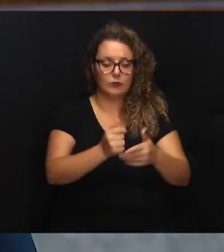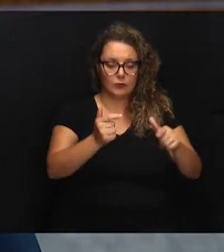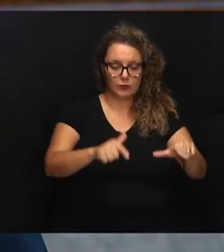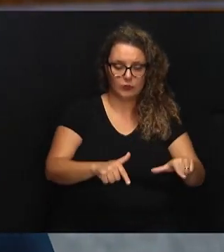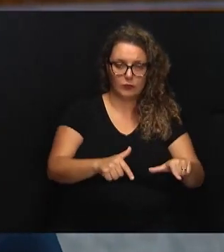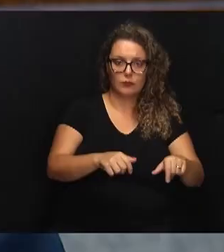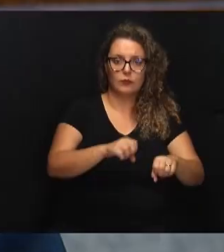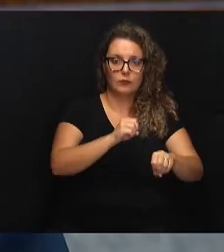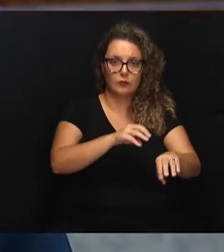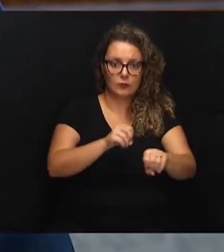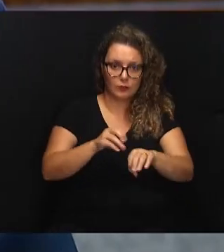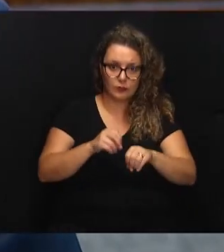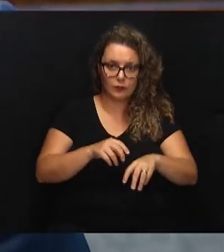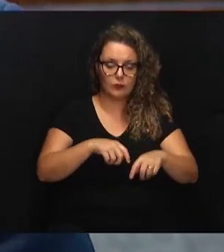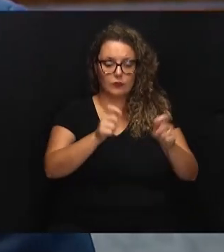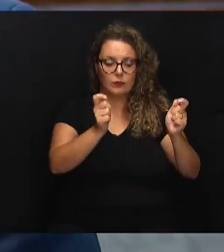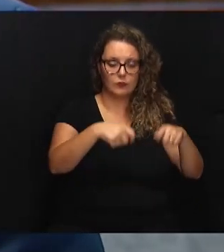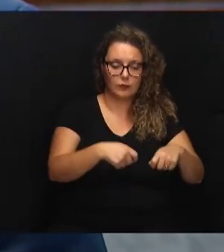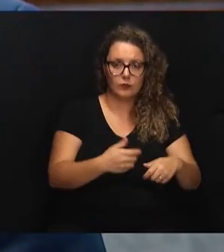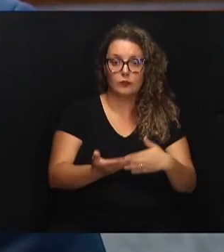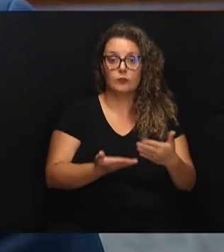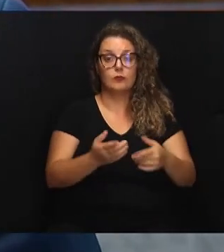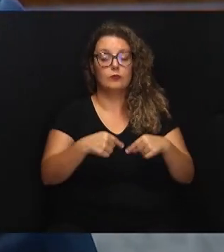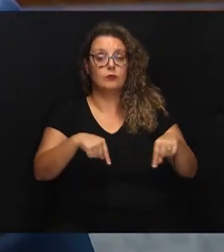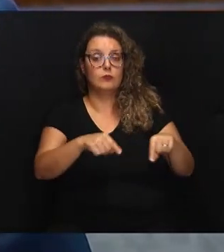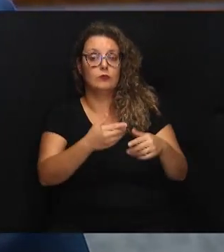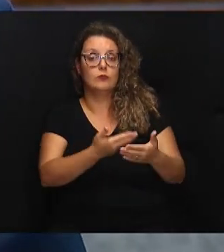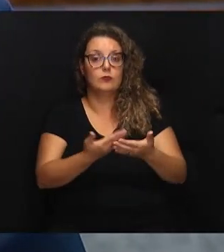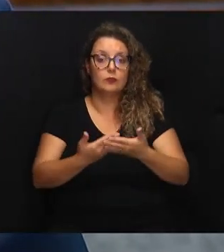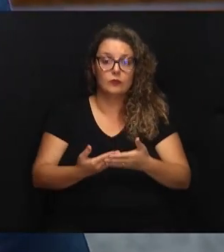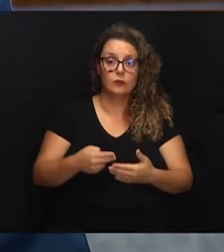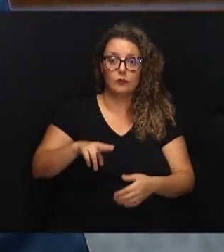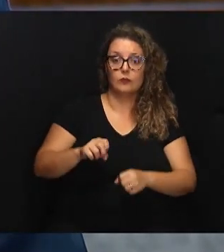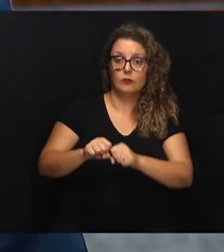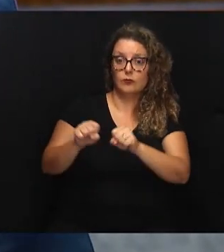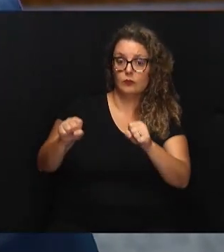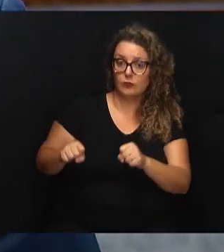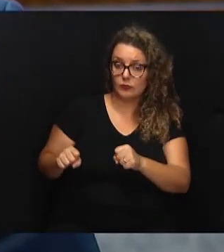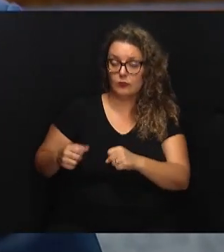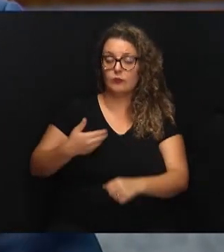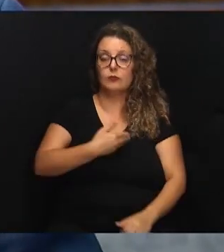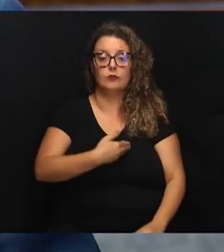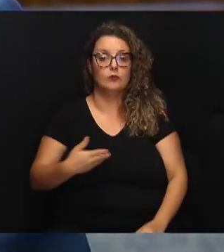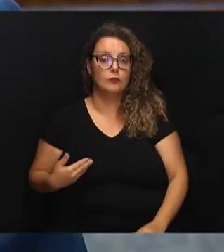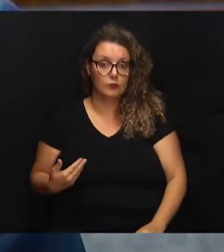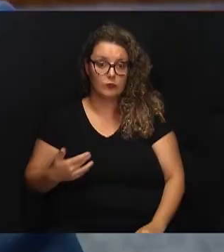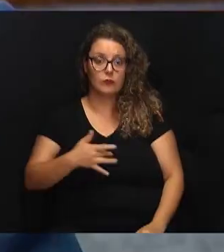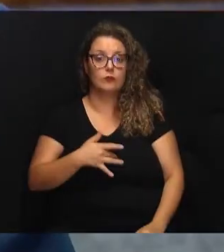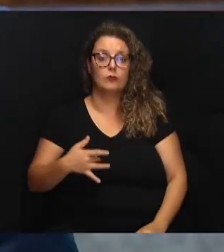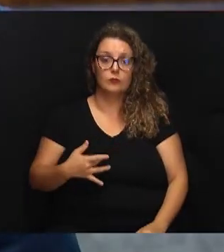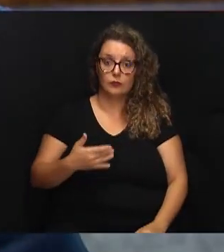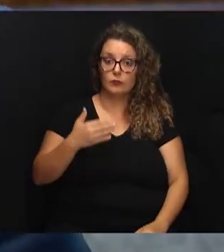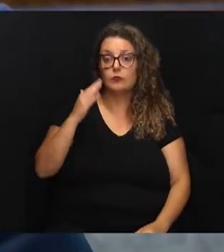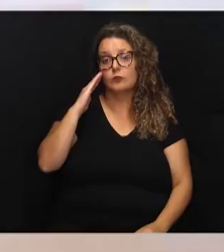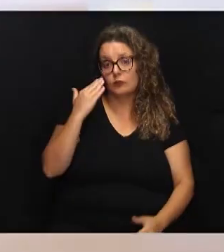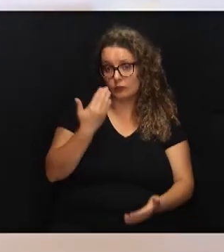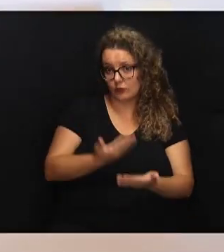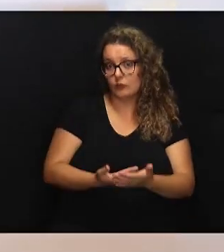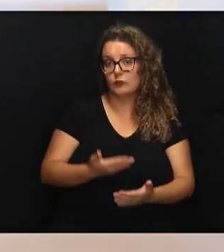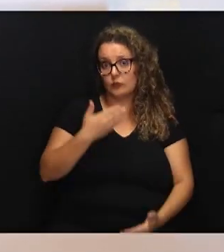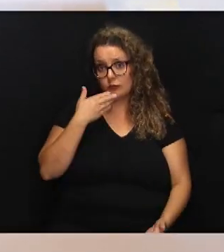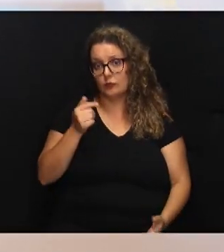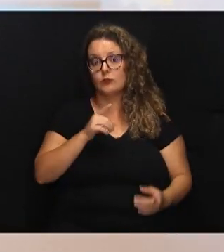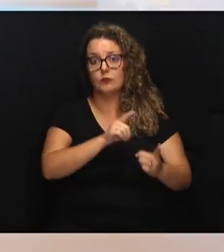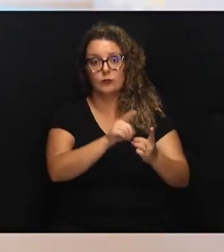melhor com essa situação dentro de sala de aula ou até mesmo no sistema público de saúde, eu acredito que vai dar uma melhor qualidade no atendimento deles.